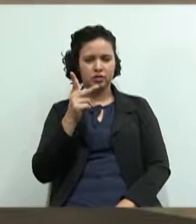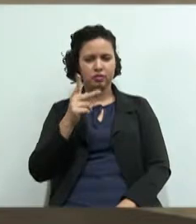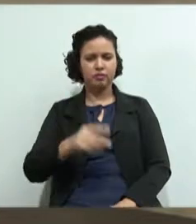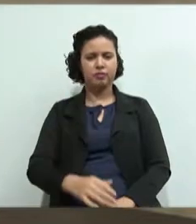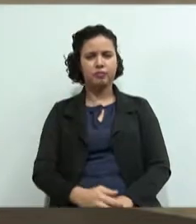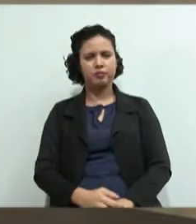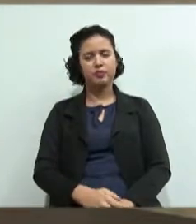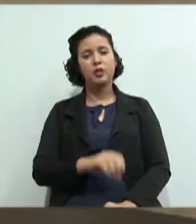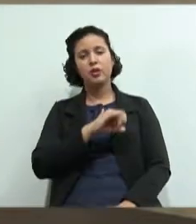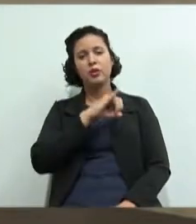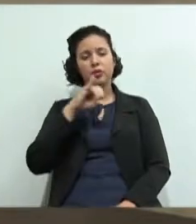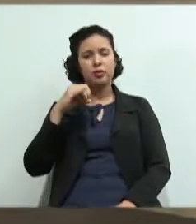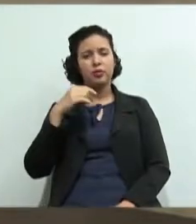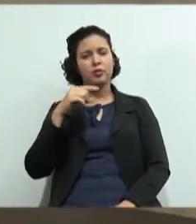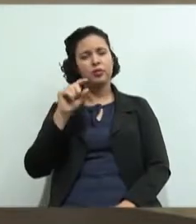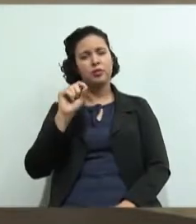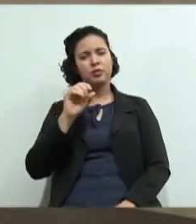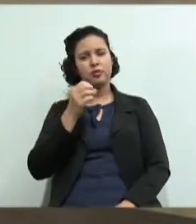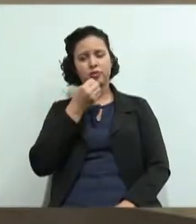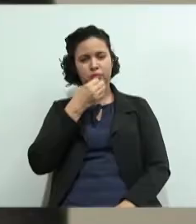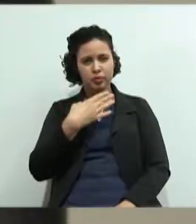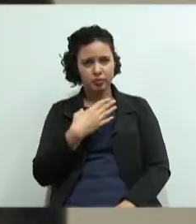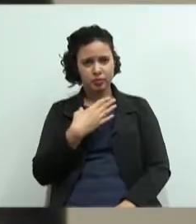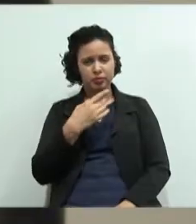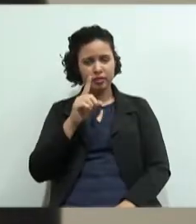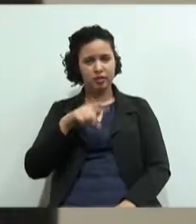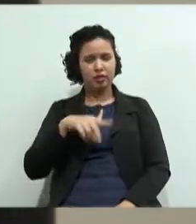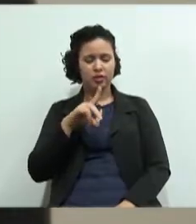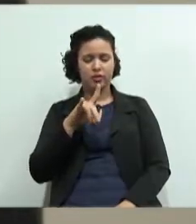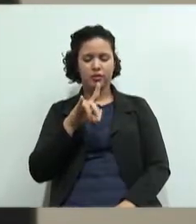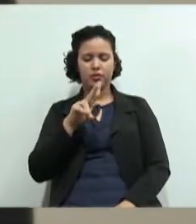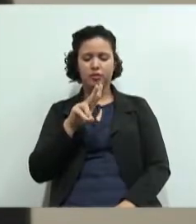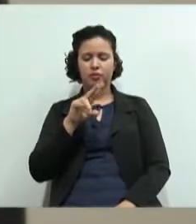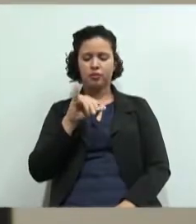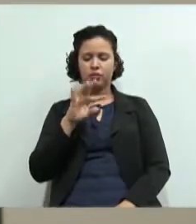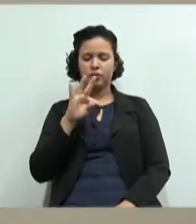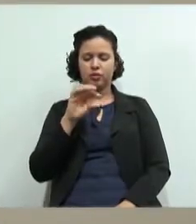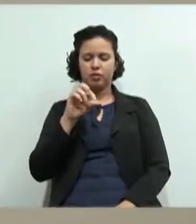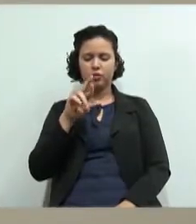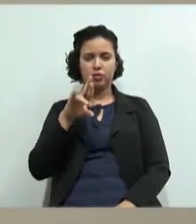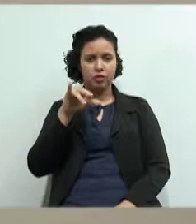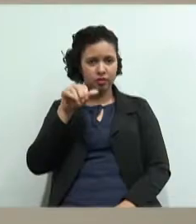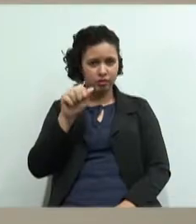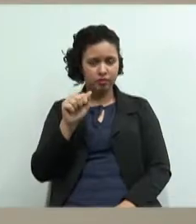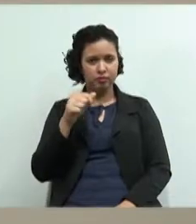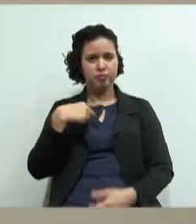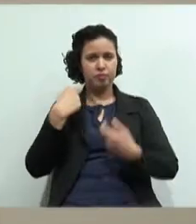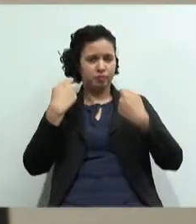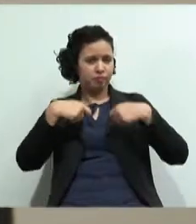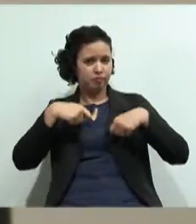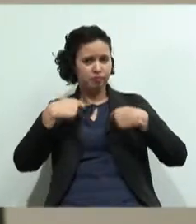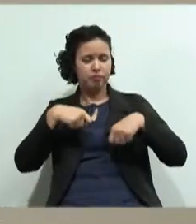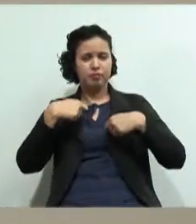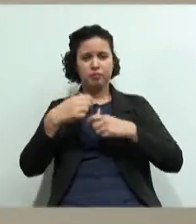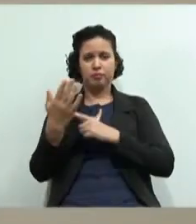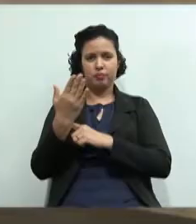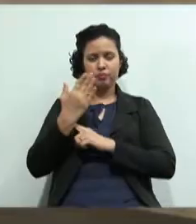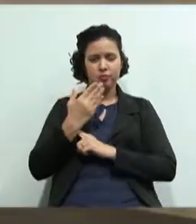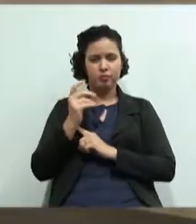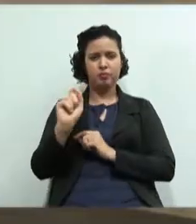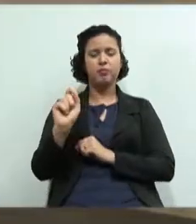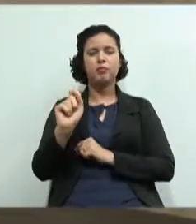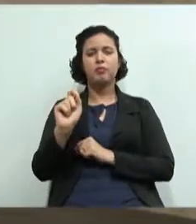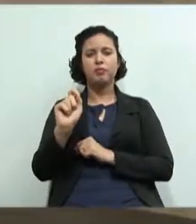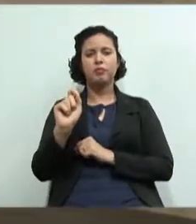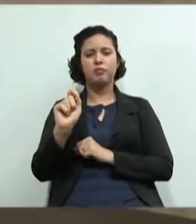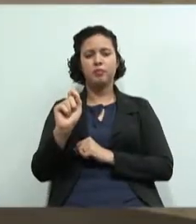Oi, Martina, aqui é a Vitória da gerência. Eu tô precisando de um favor. Eu